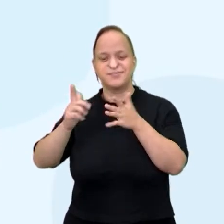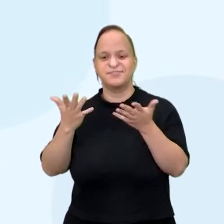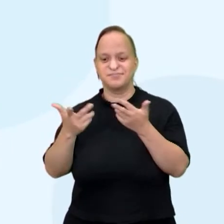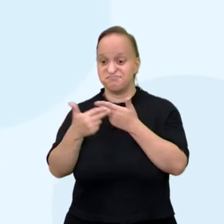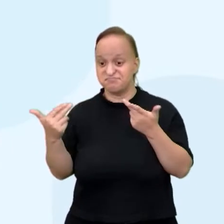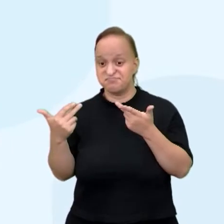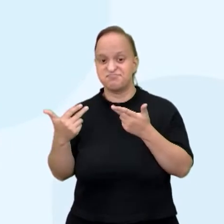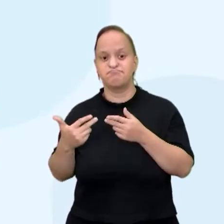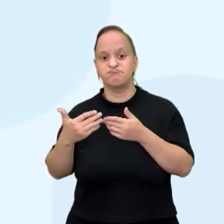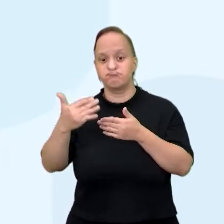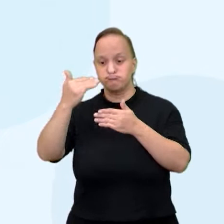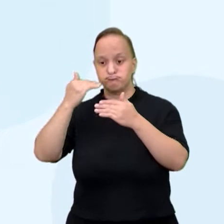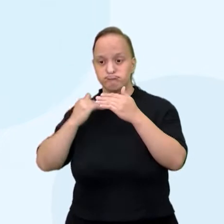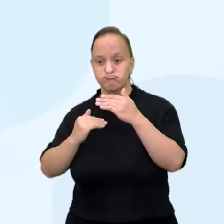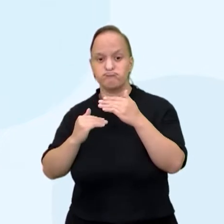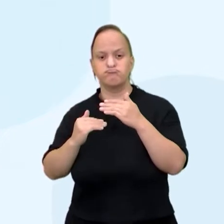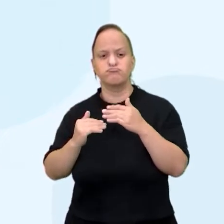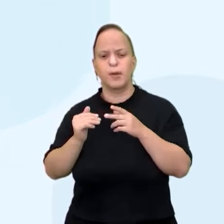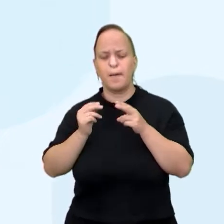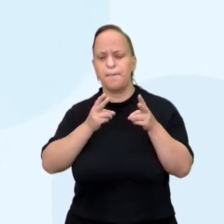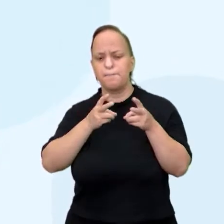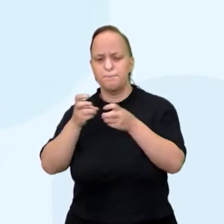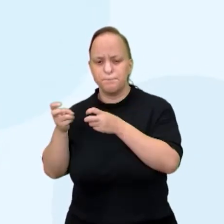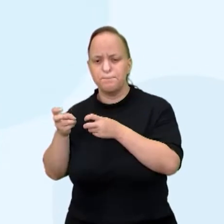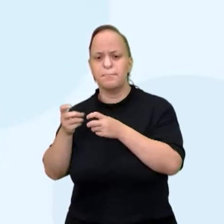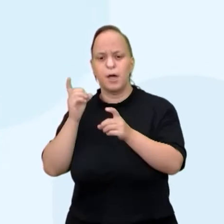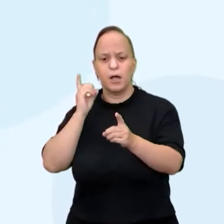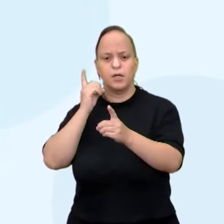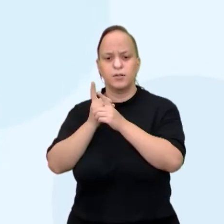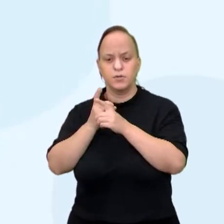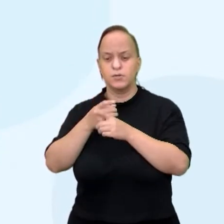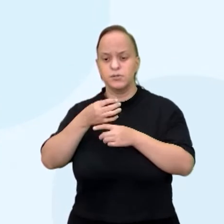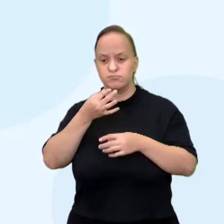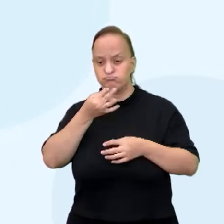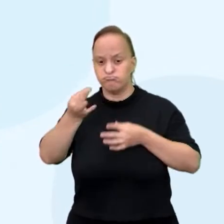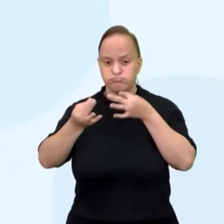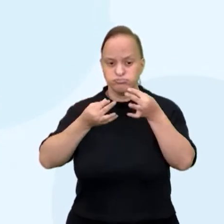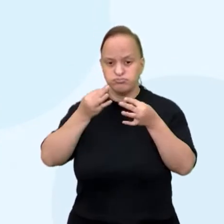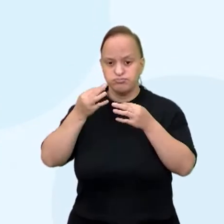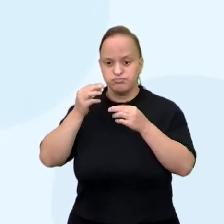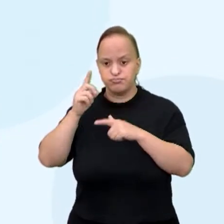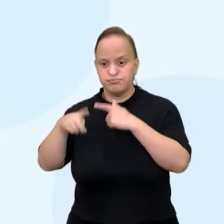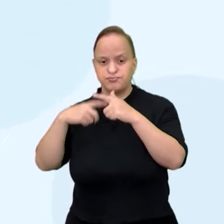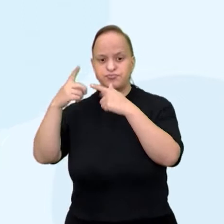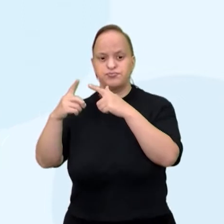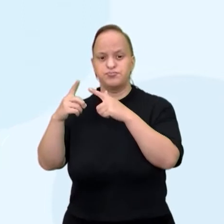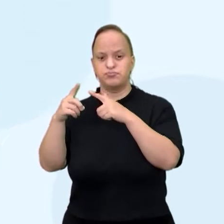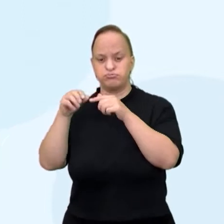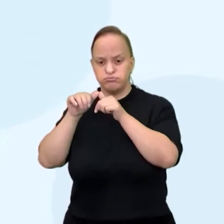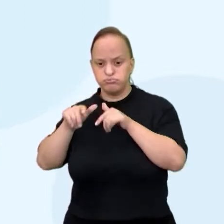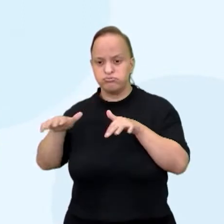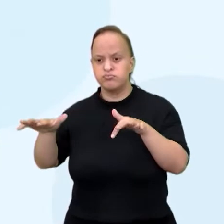nossa próxima habilidade, que é identificar, contextualizar e criticar tipologias evolutivas, populações nômades